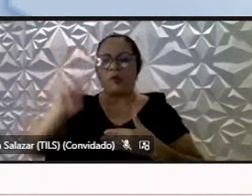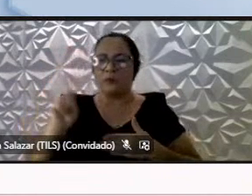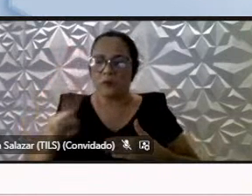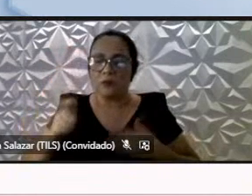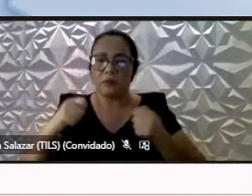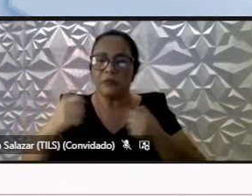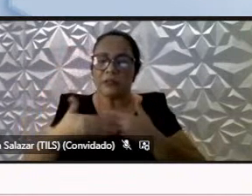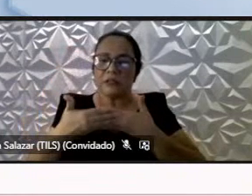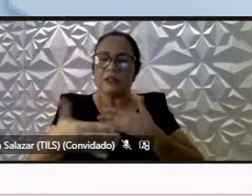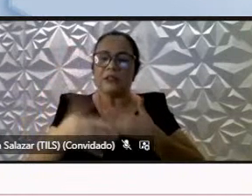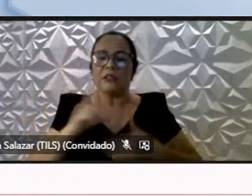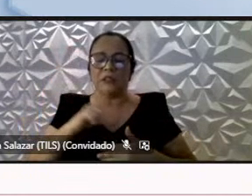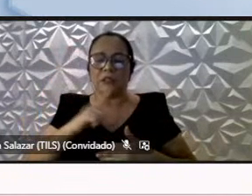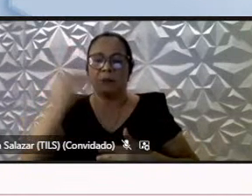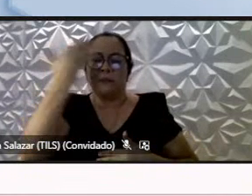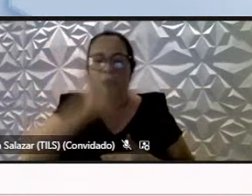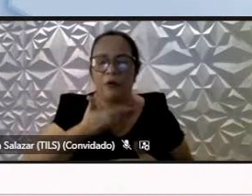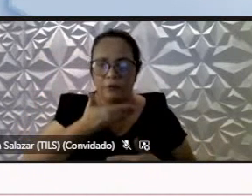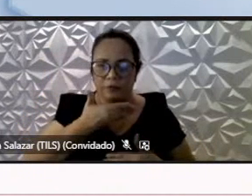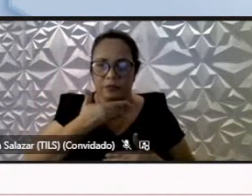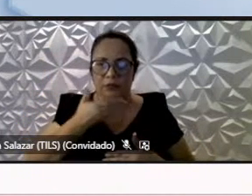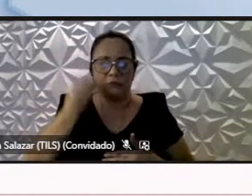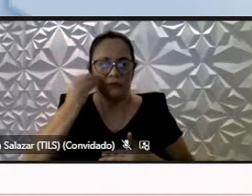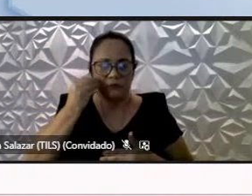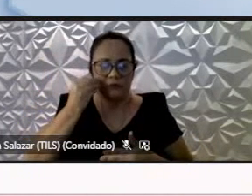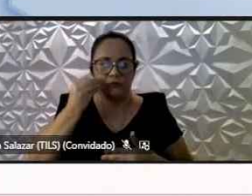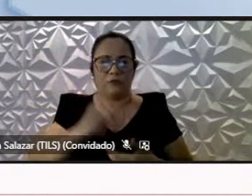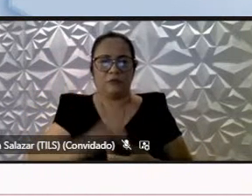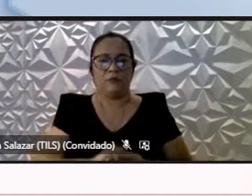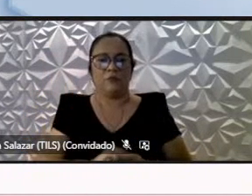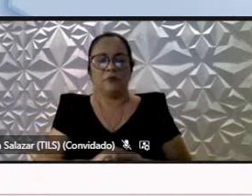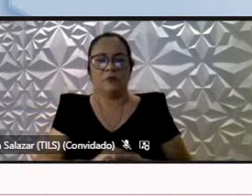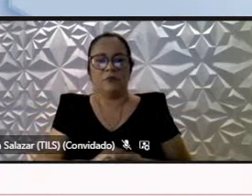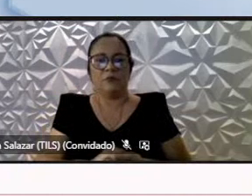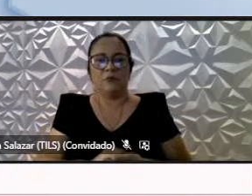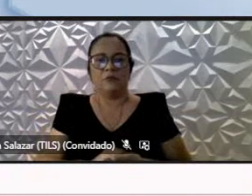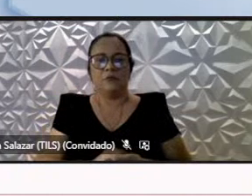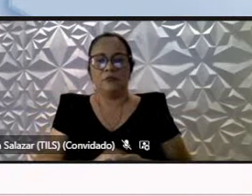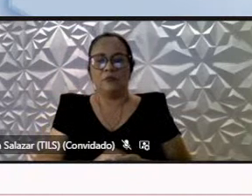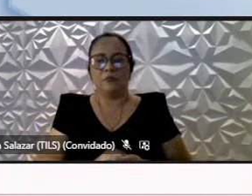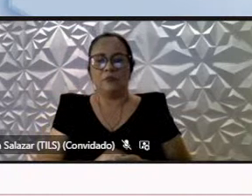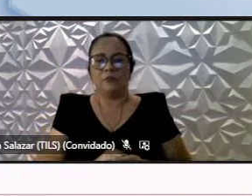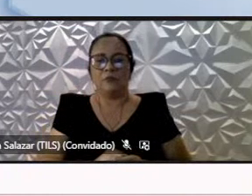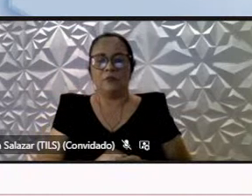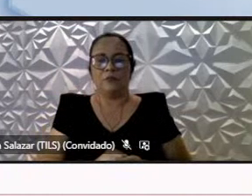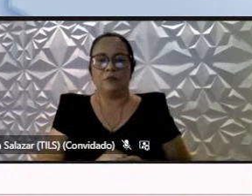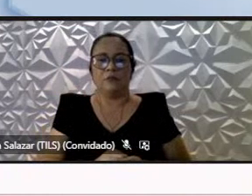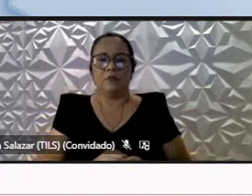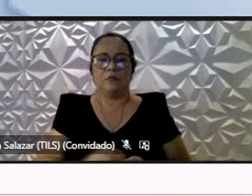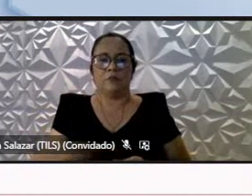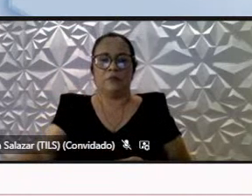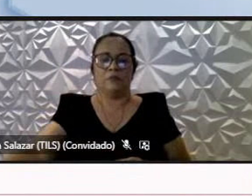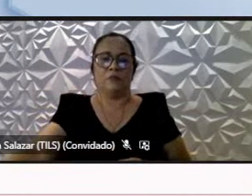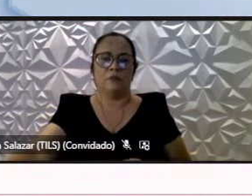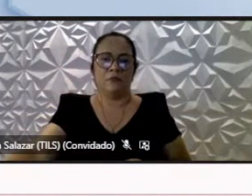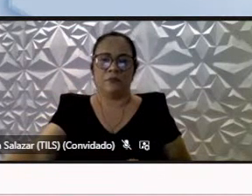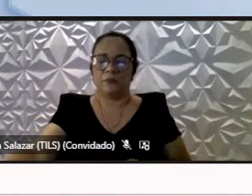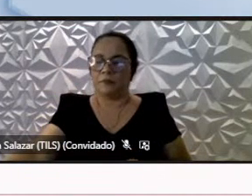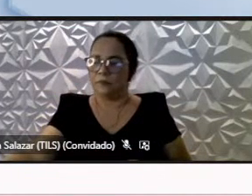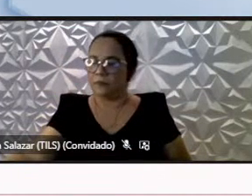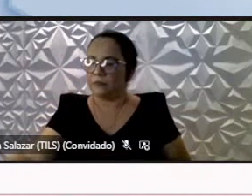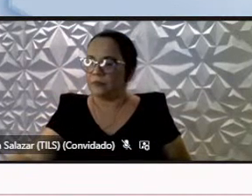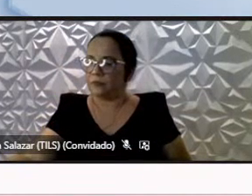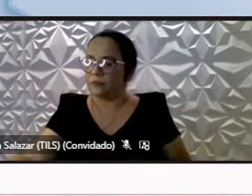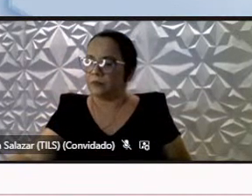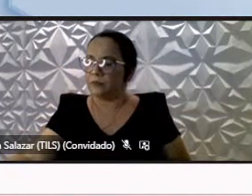em evidências. Both the criminal justice system and the general public want